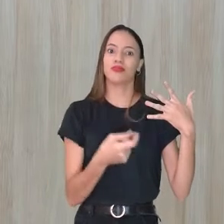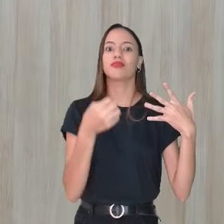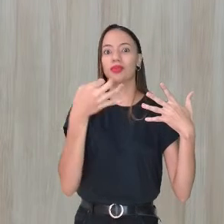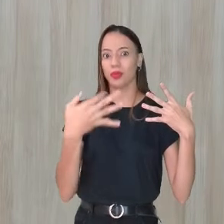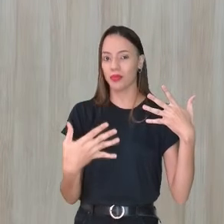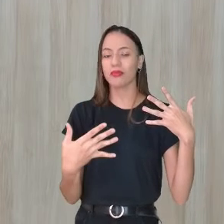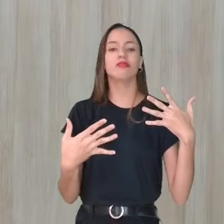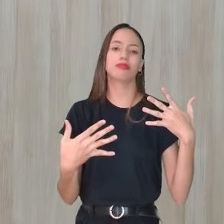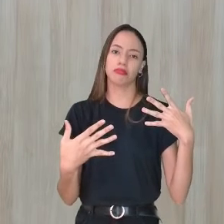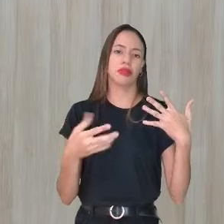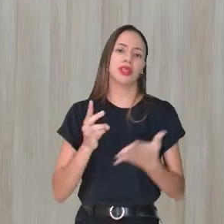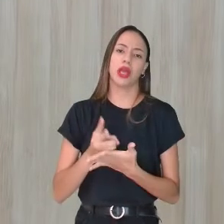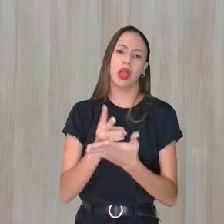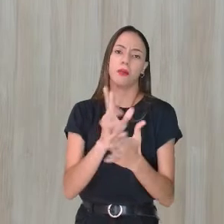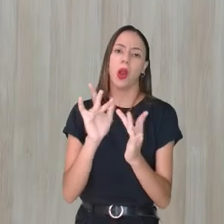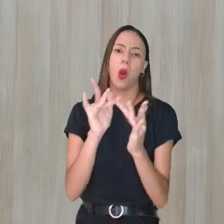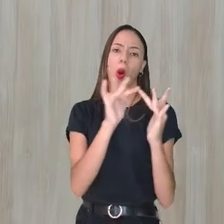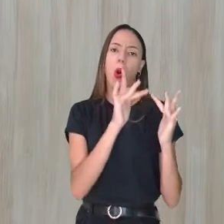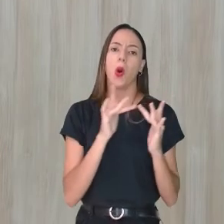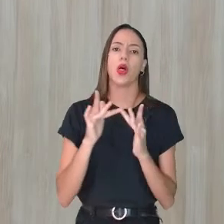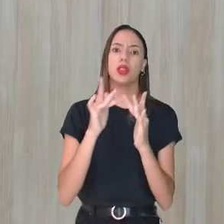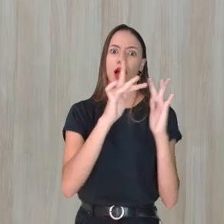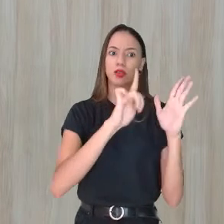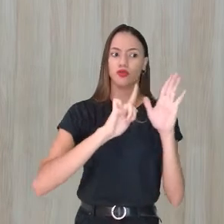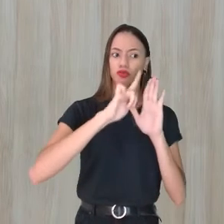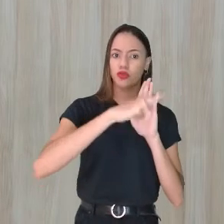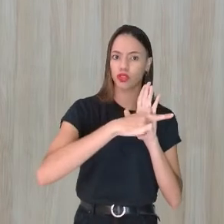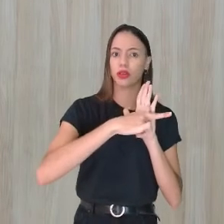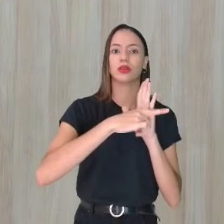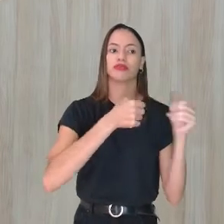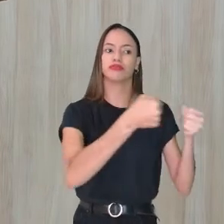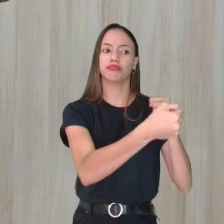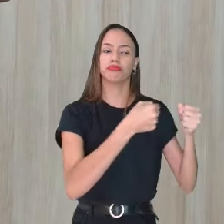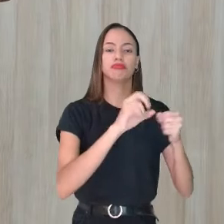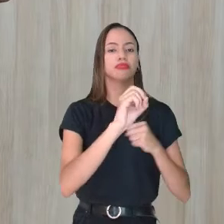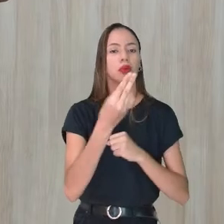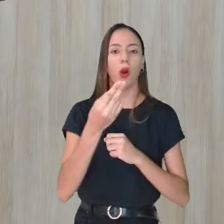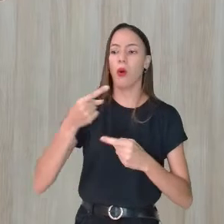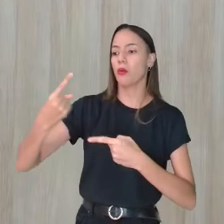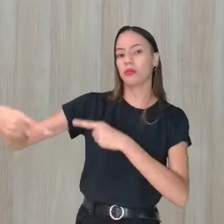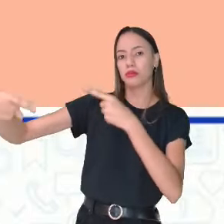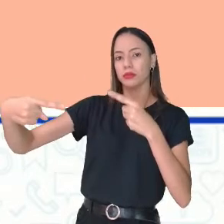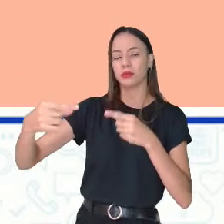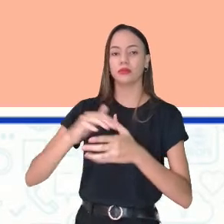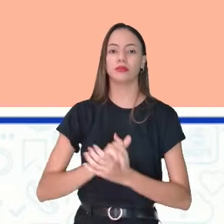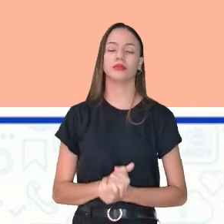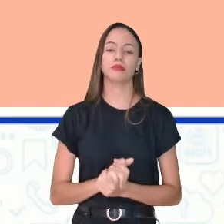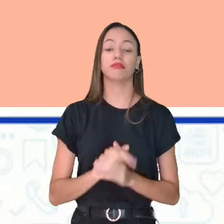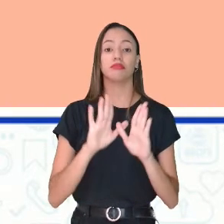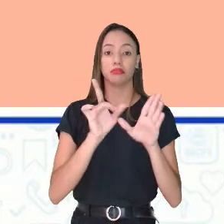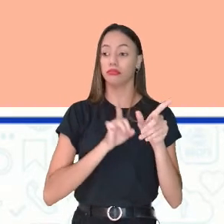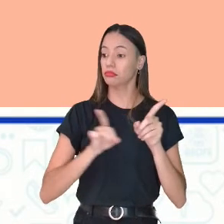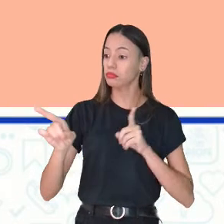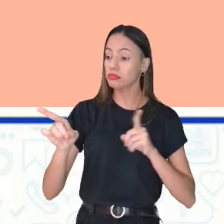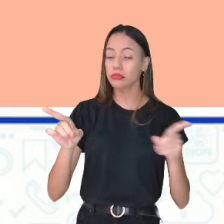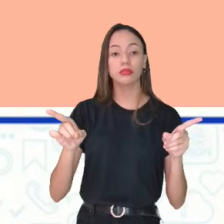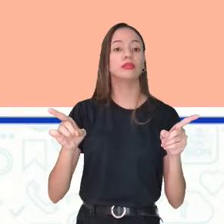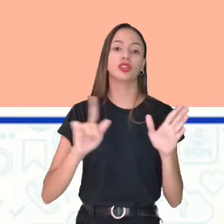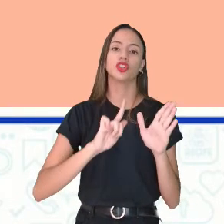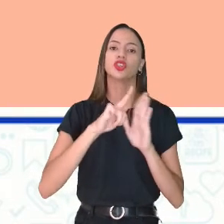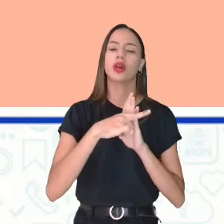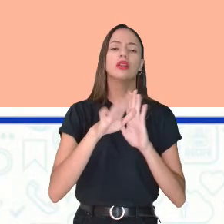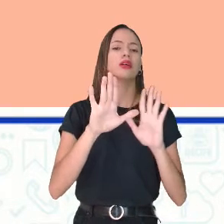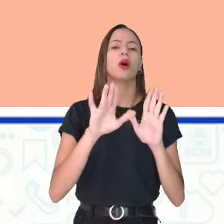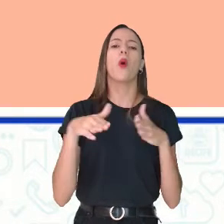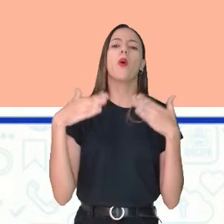sempre estamos tendo contato com esse gênero. tanto na entrevista quanto no debate,